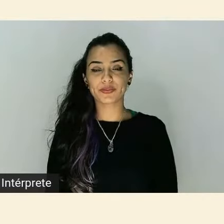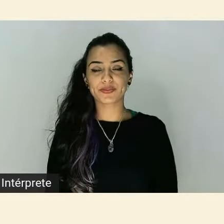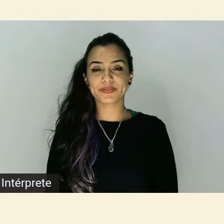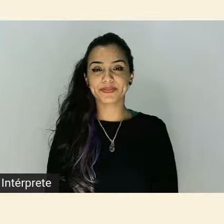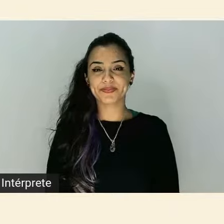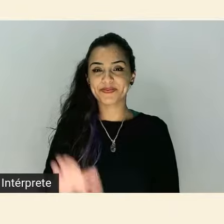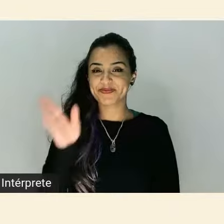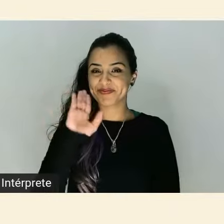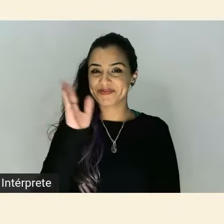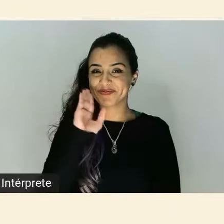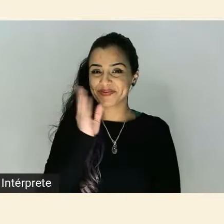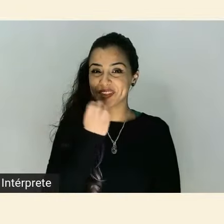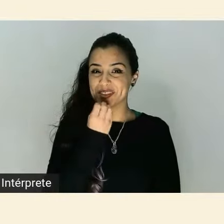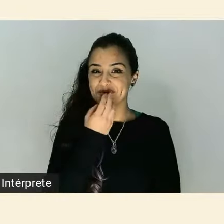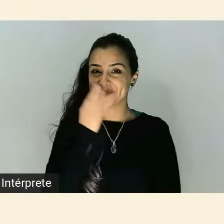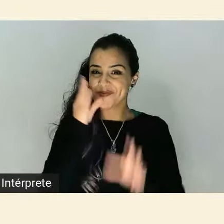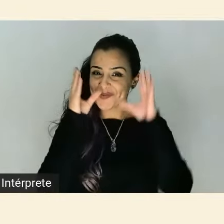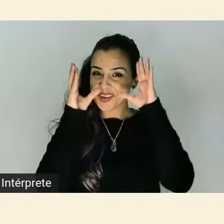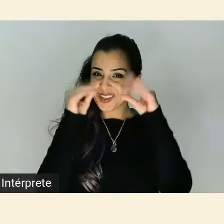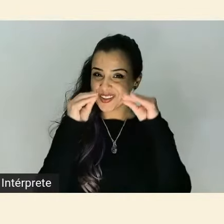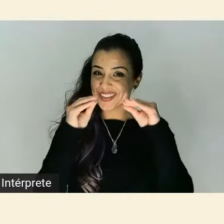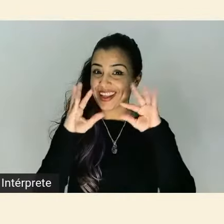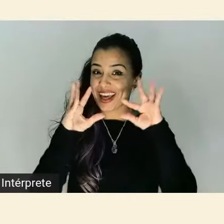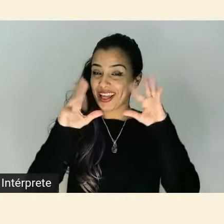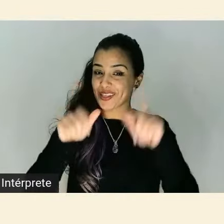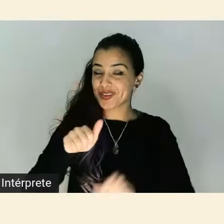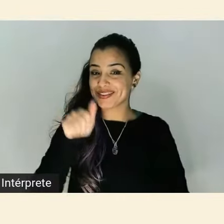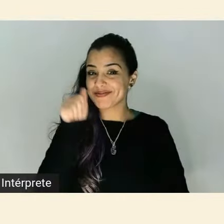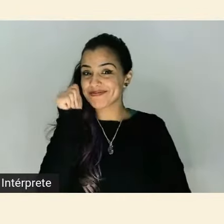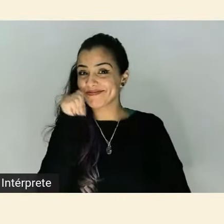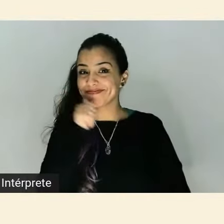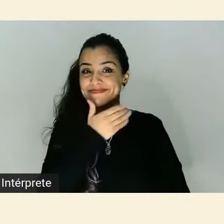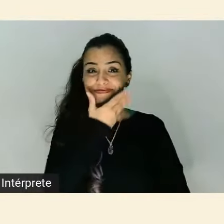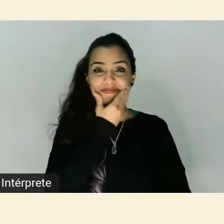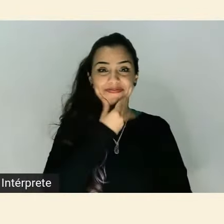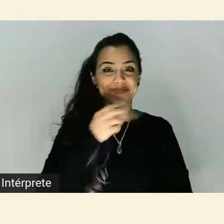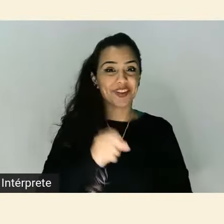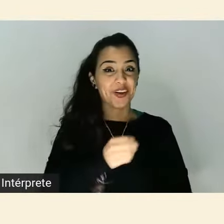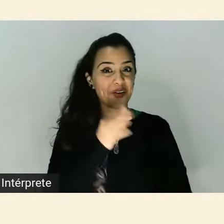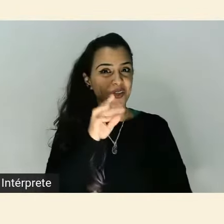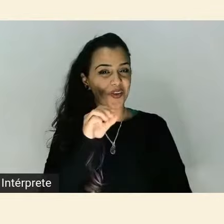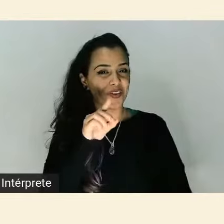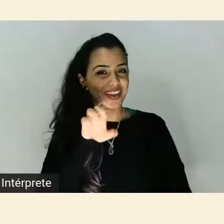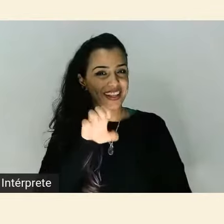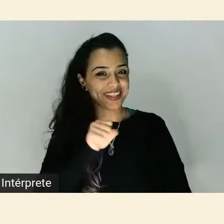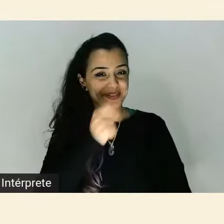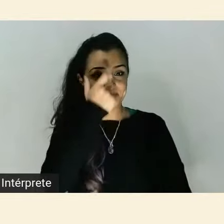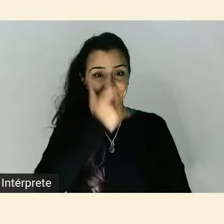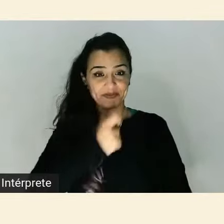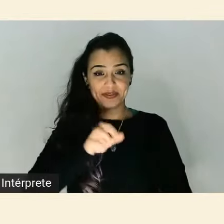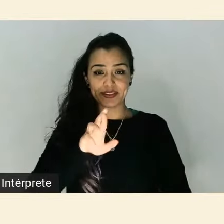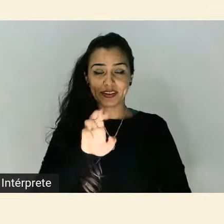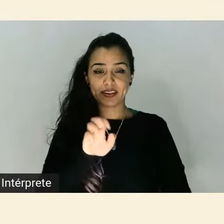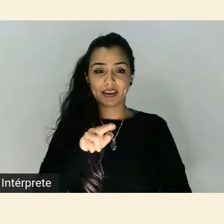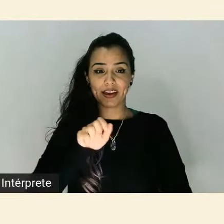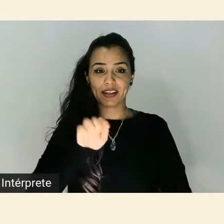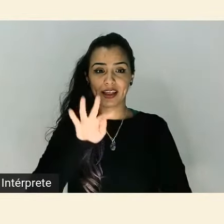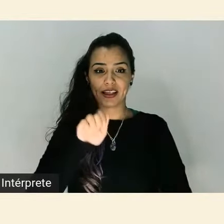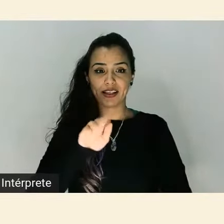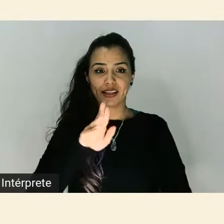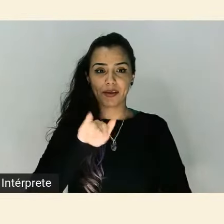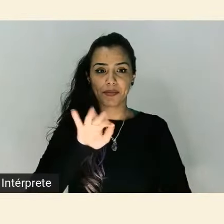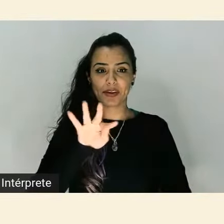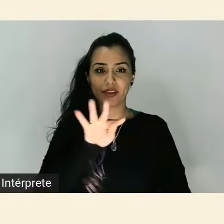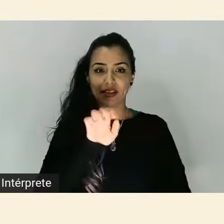Boa noite a todas, a todos e a todes. Eu sou Renata Bittencourt, coordenadora da área de educação